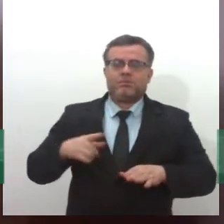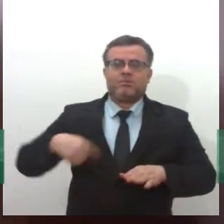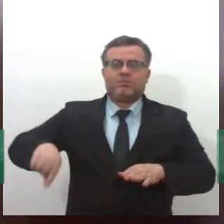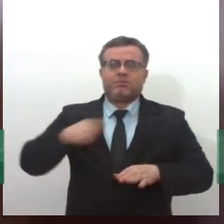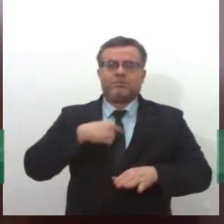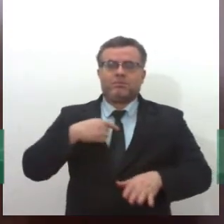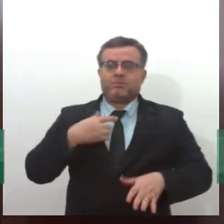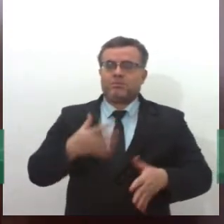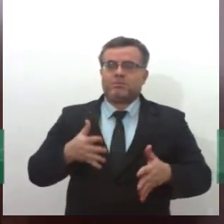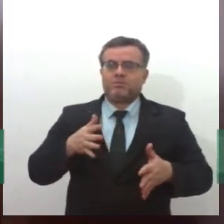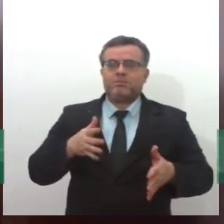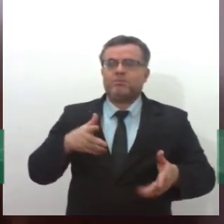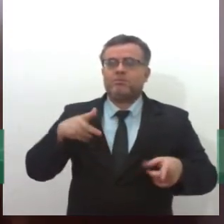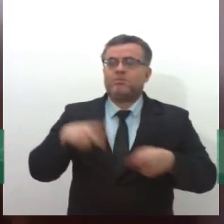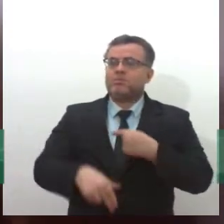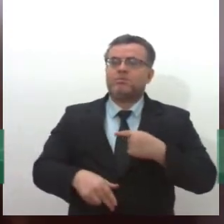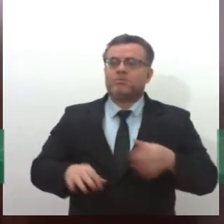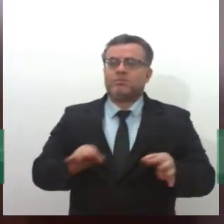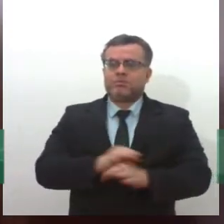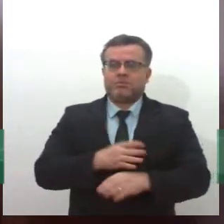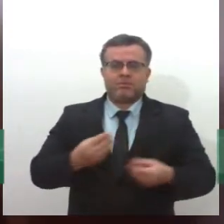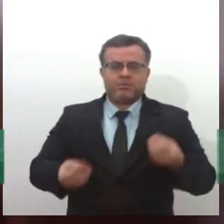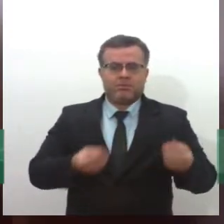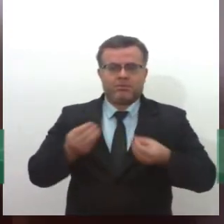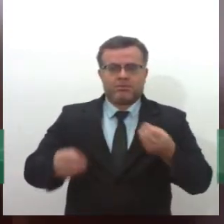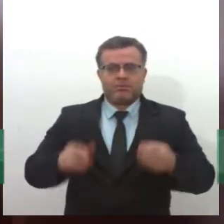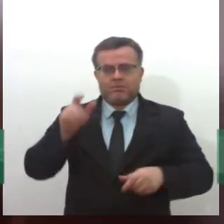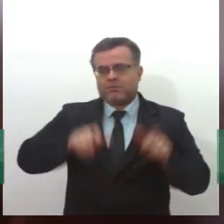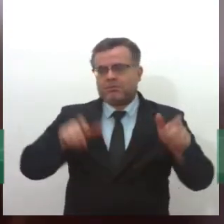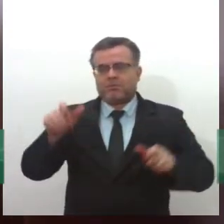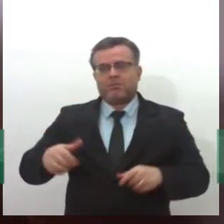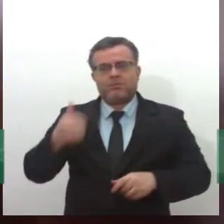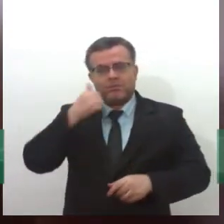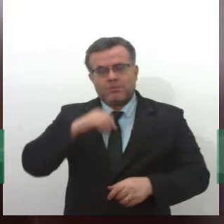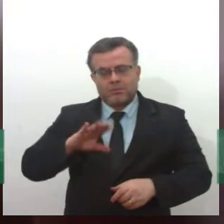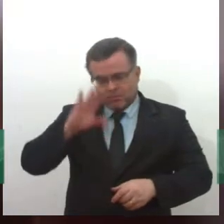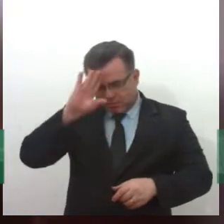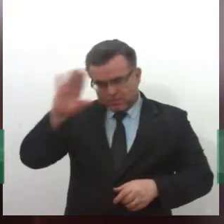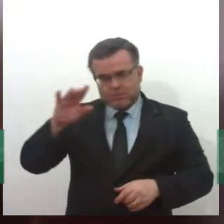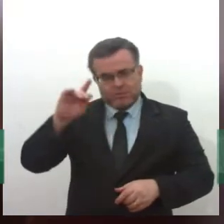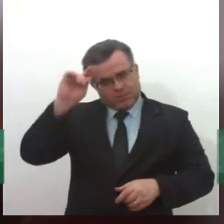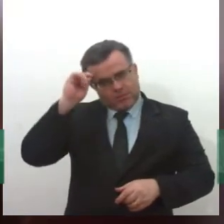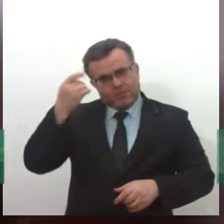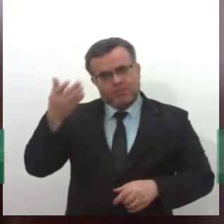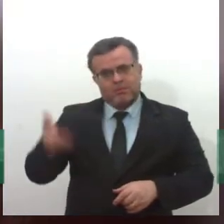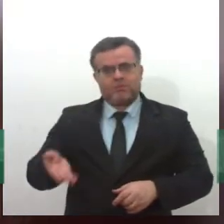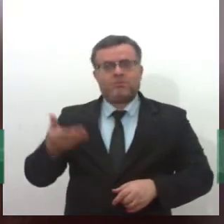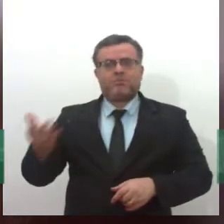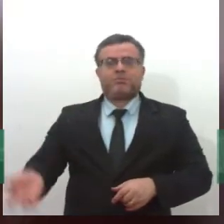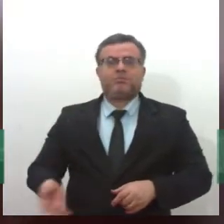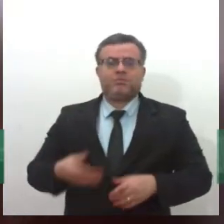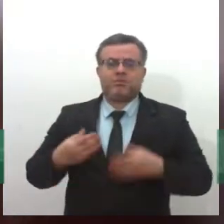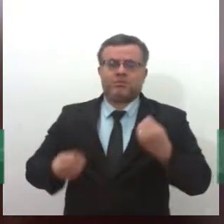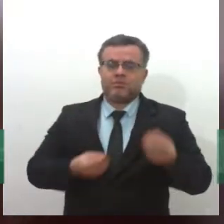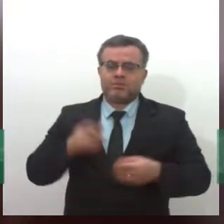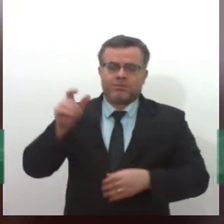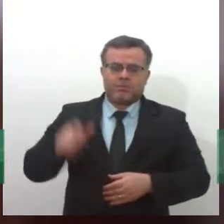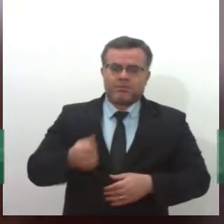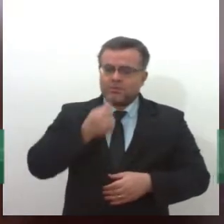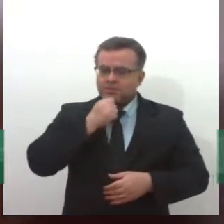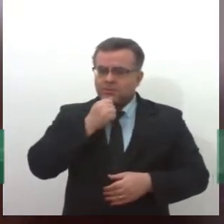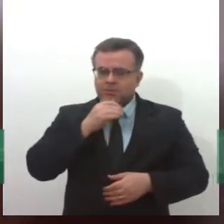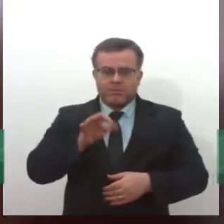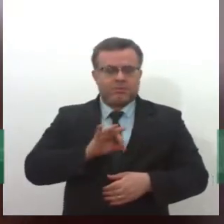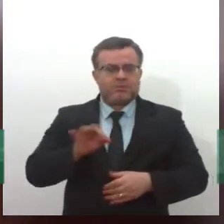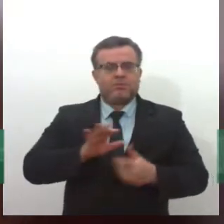fala de um estado de exceção, quem sai perdendo são as mulheres e principalmente as mulheres negras. Porque os recursos, não é que eles não foram direcionados,